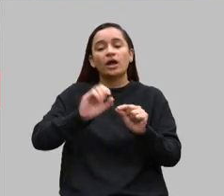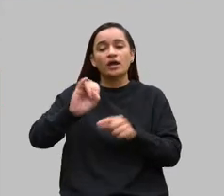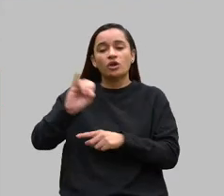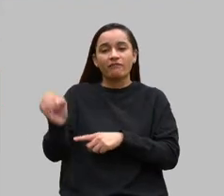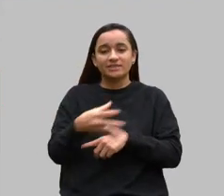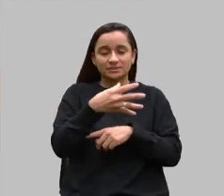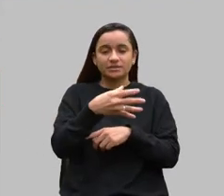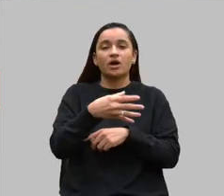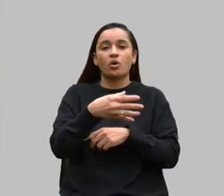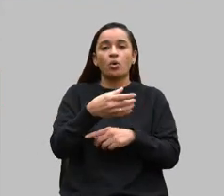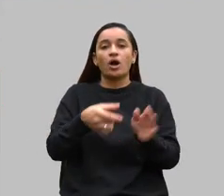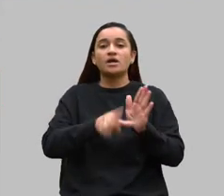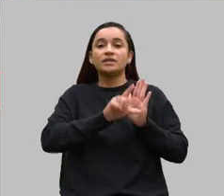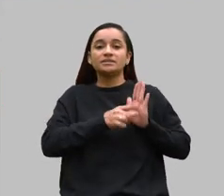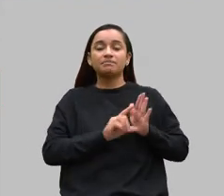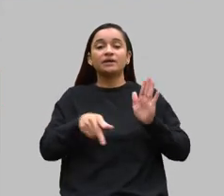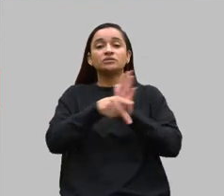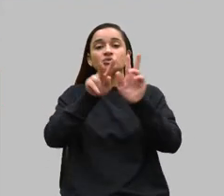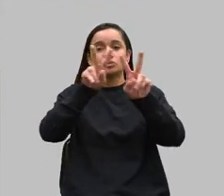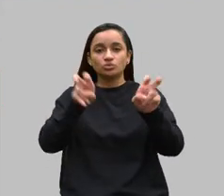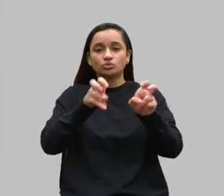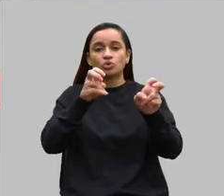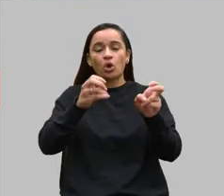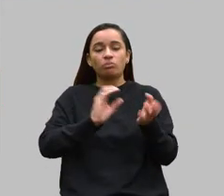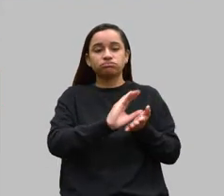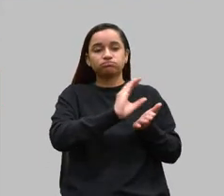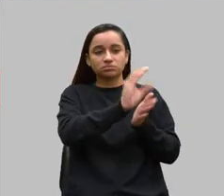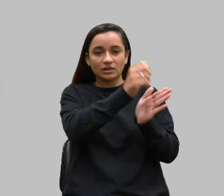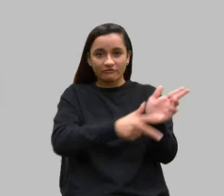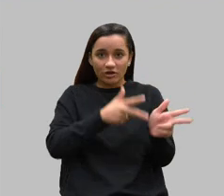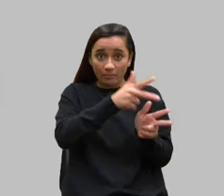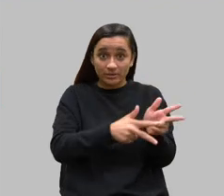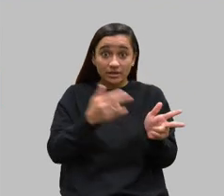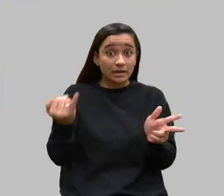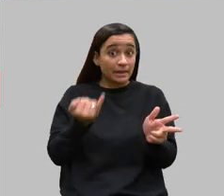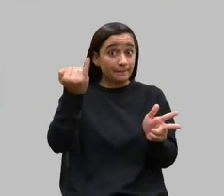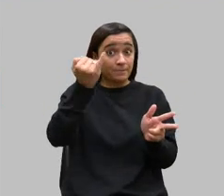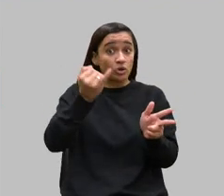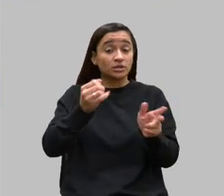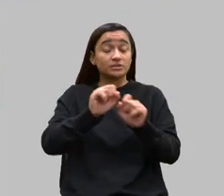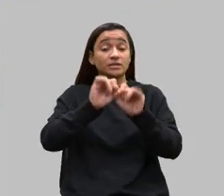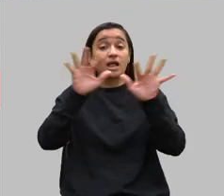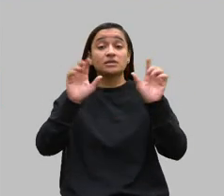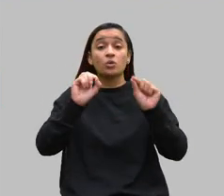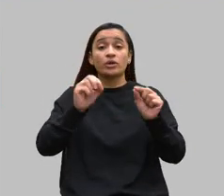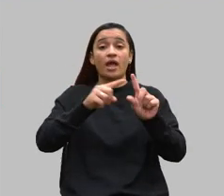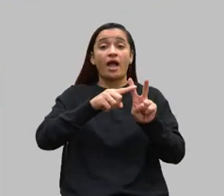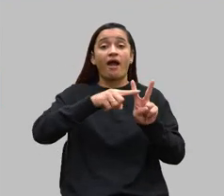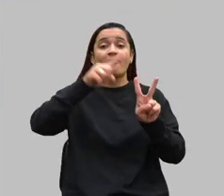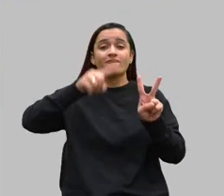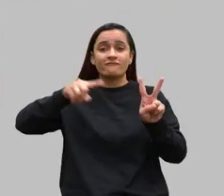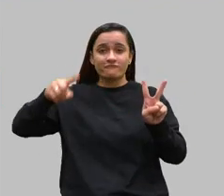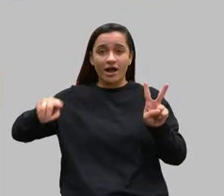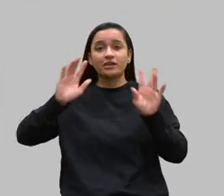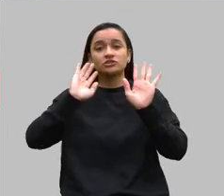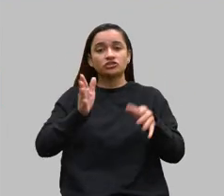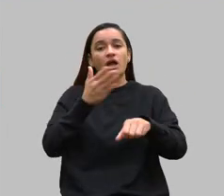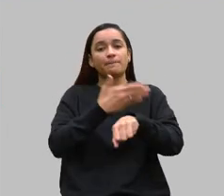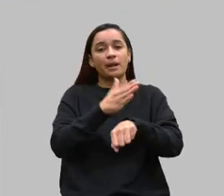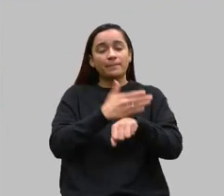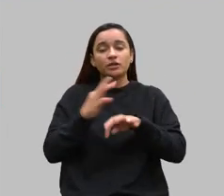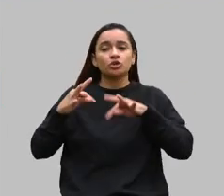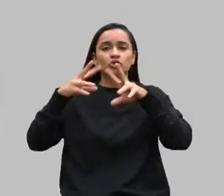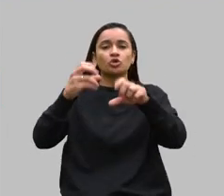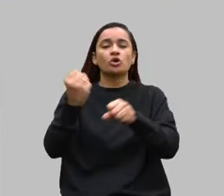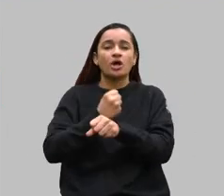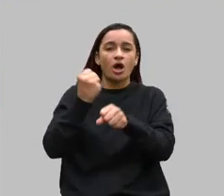concessões ferroviárias importante esclarecer que a Vale está executando todas as obras no Estado oriundas da